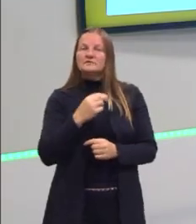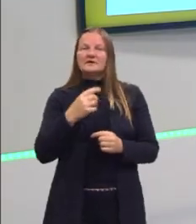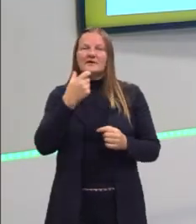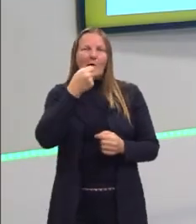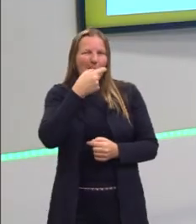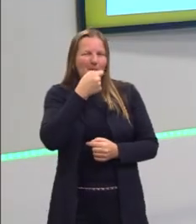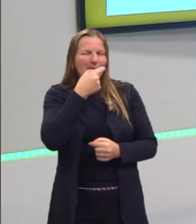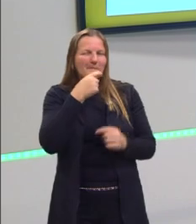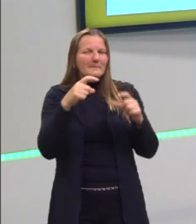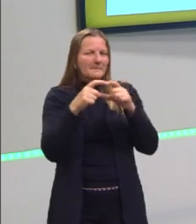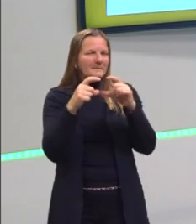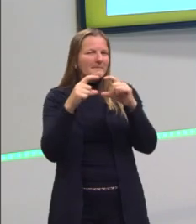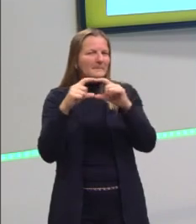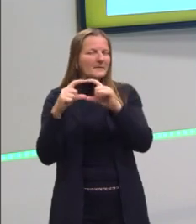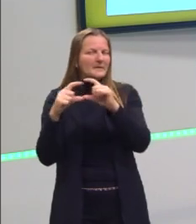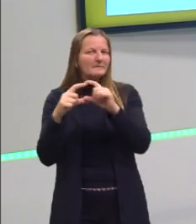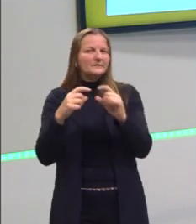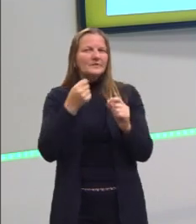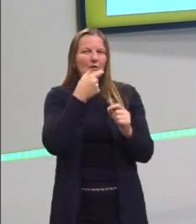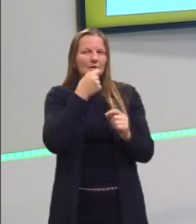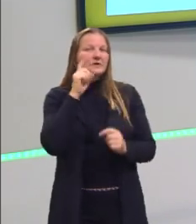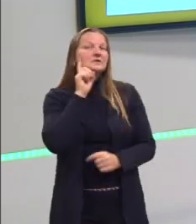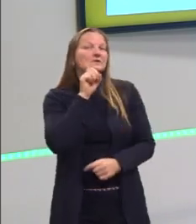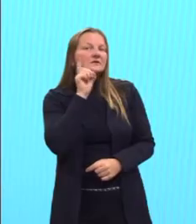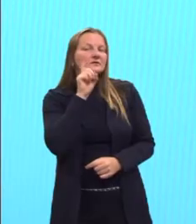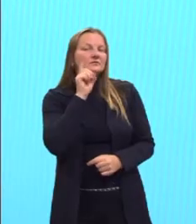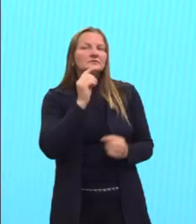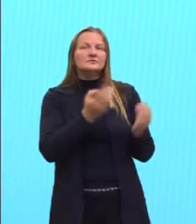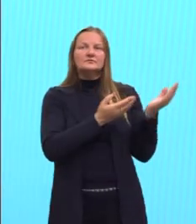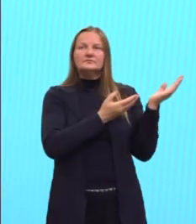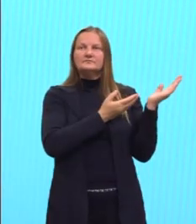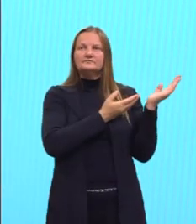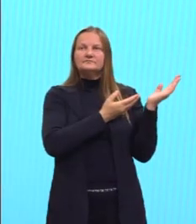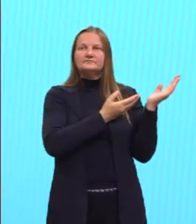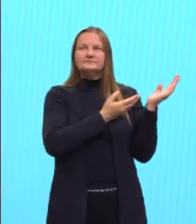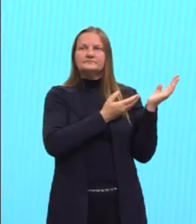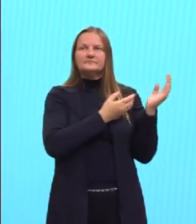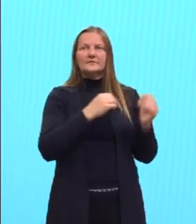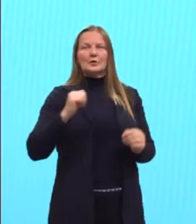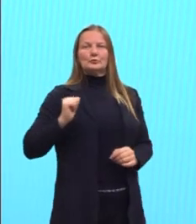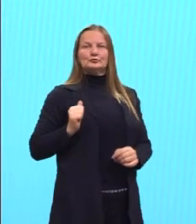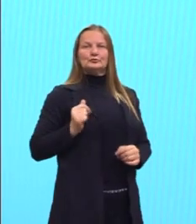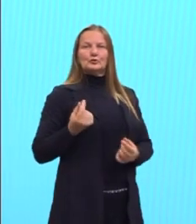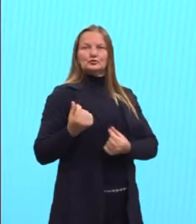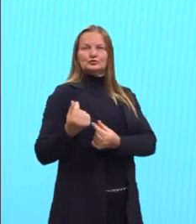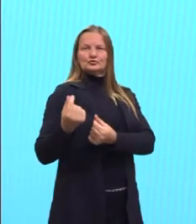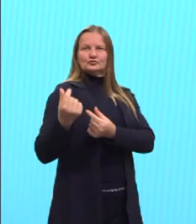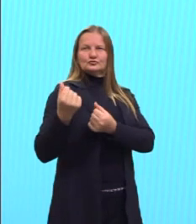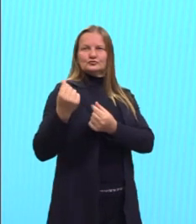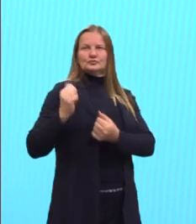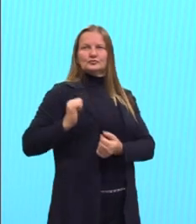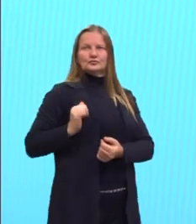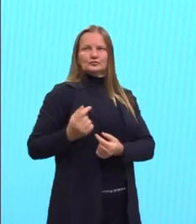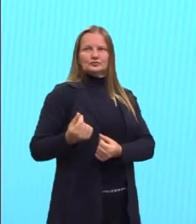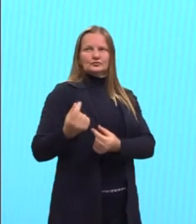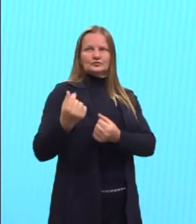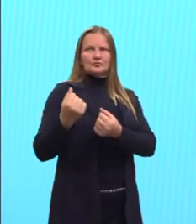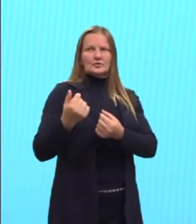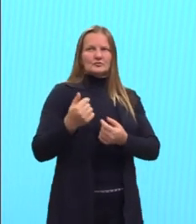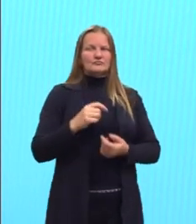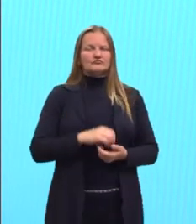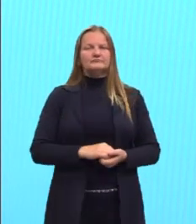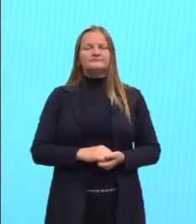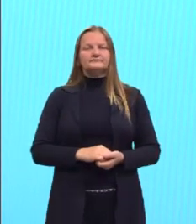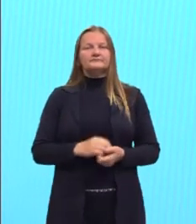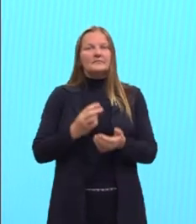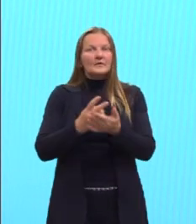que pode acontecer aí para vocês olha os Estados Unidos ali com uma bolsinha de dinheiro né A gente vai ver ao longo da nossa